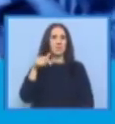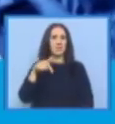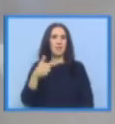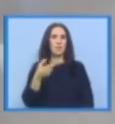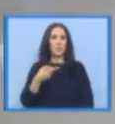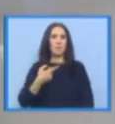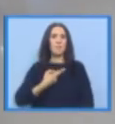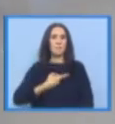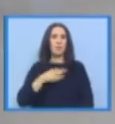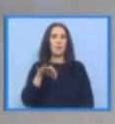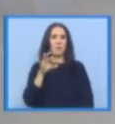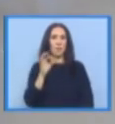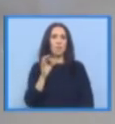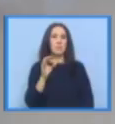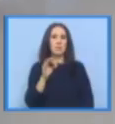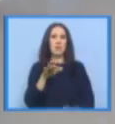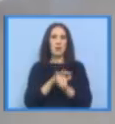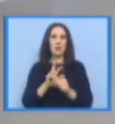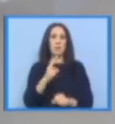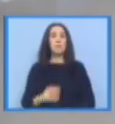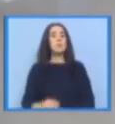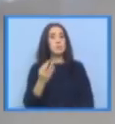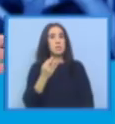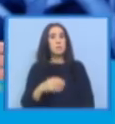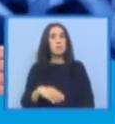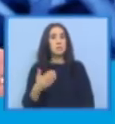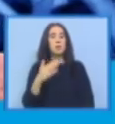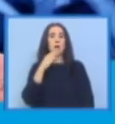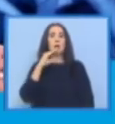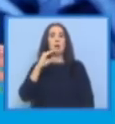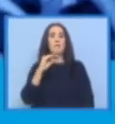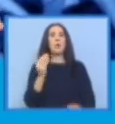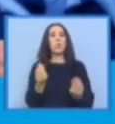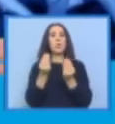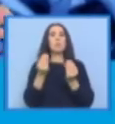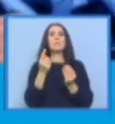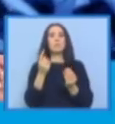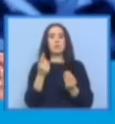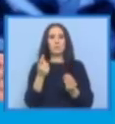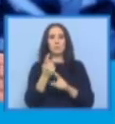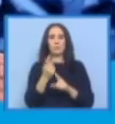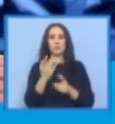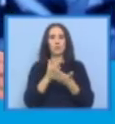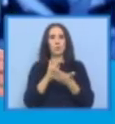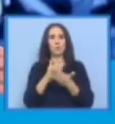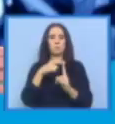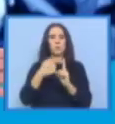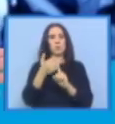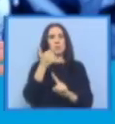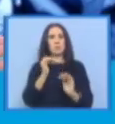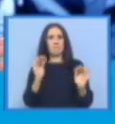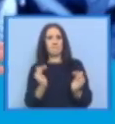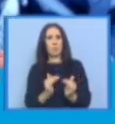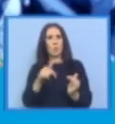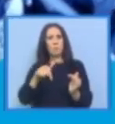9º ano têm que optar exatamente, por duas áreas. 10 anos, só porque têm um sucesso escolar mais reduzido,